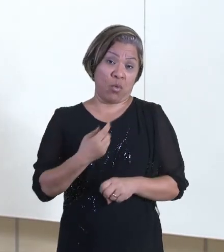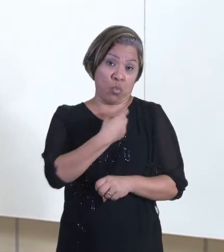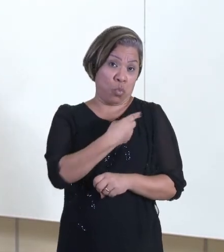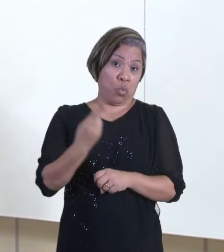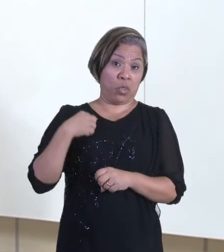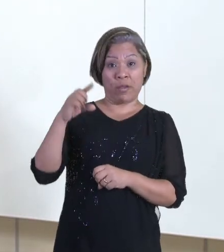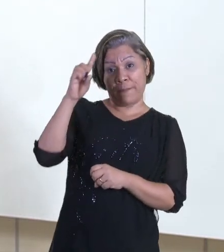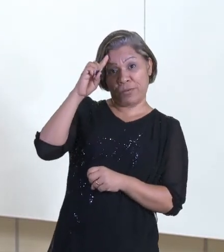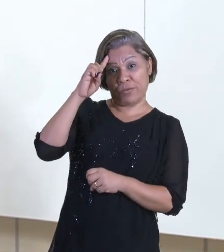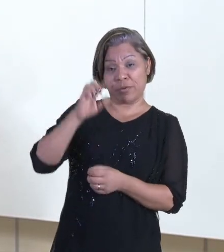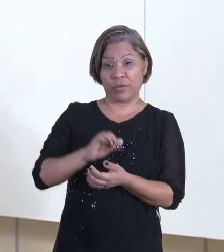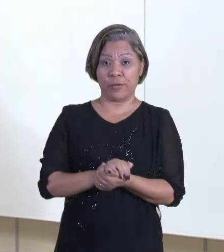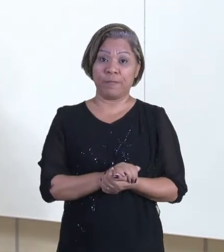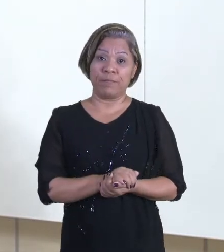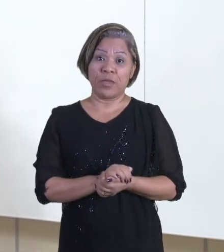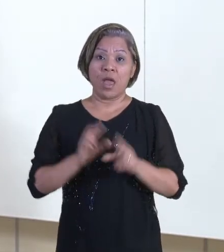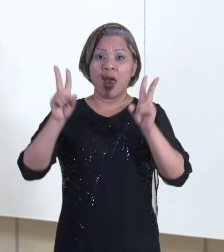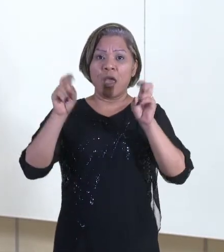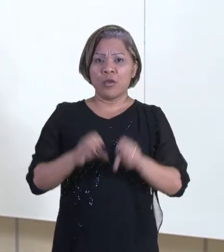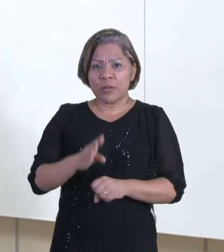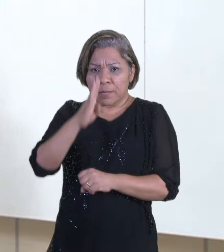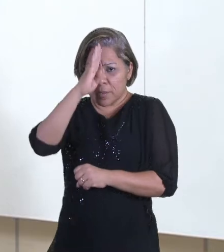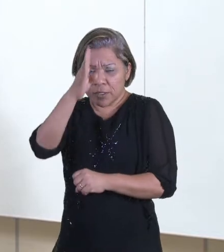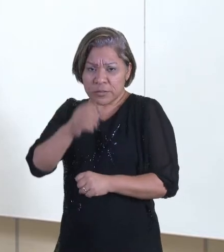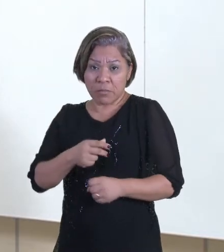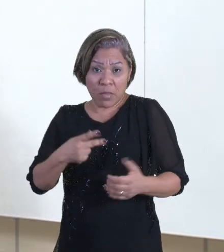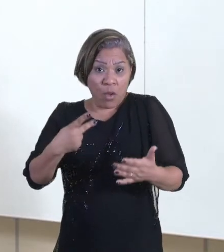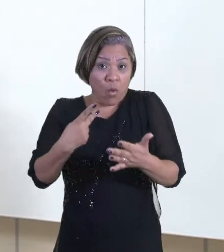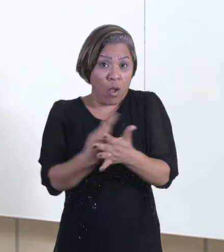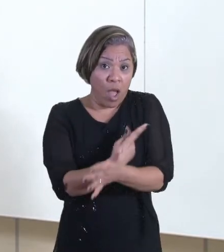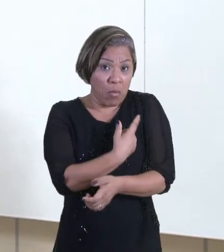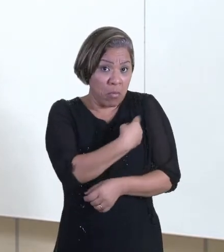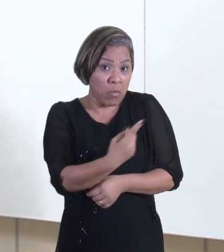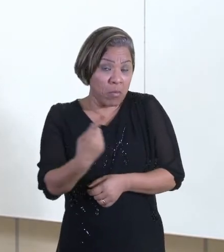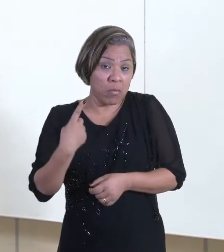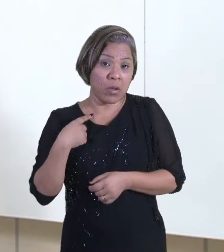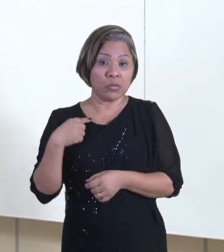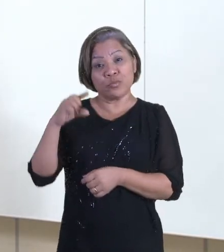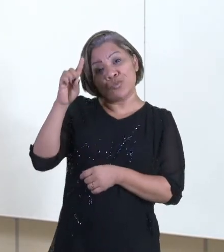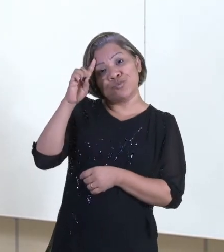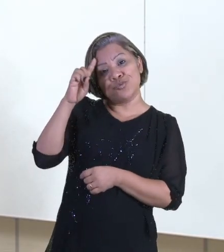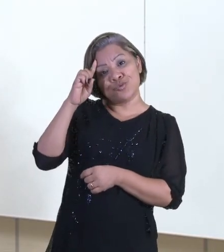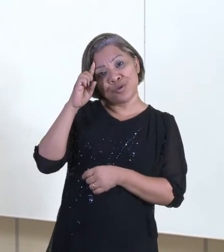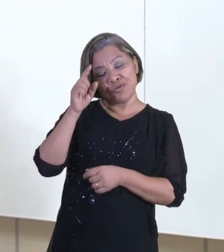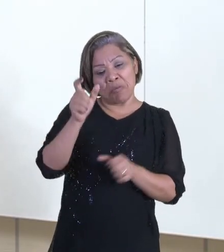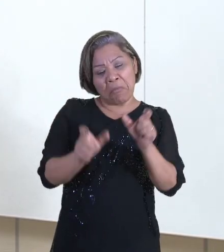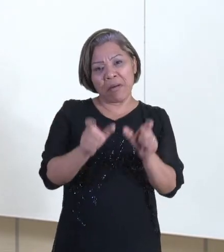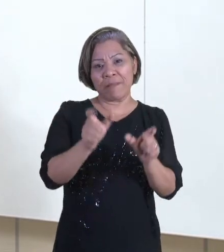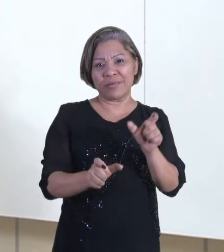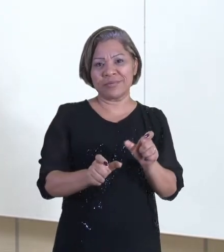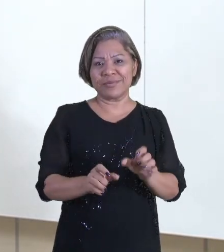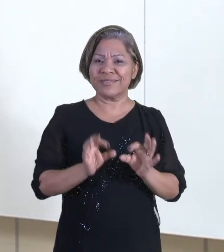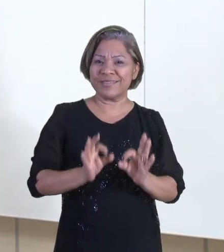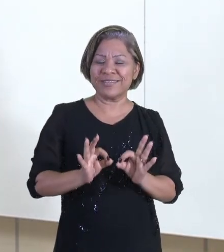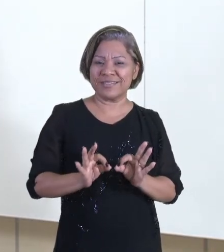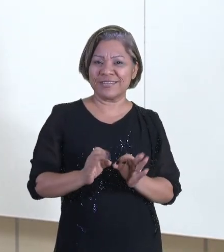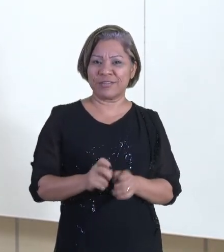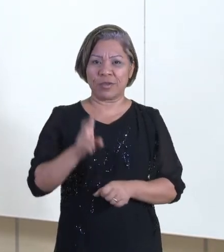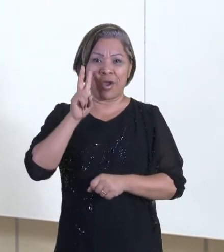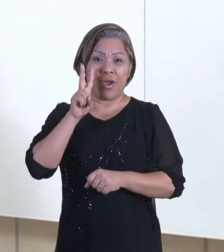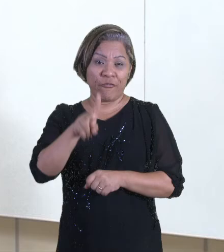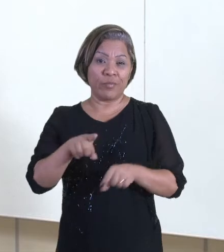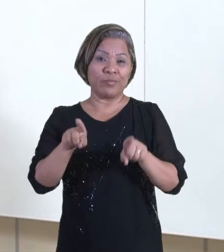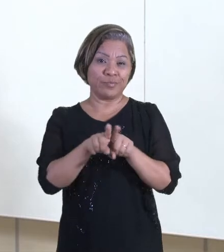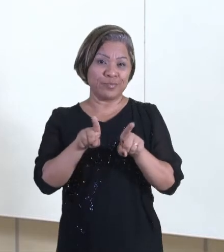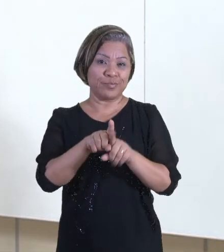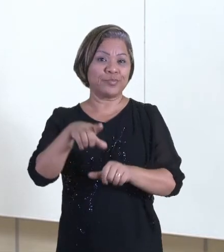tema principal são acontecimentos do dia a dia de uma pessoa. Certinho? Vimos que ele também tem os